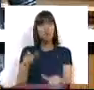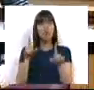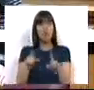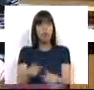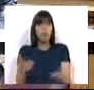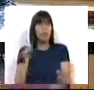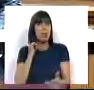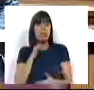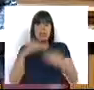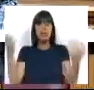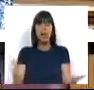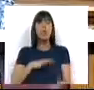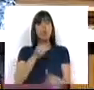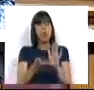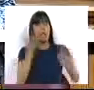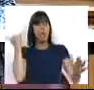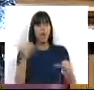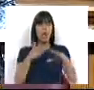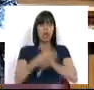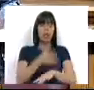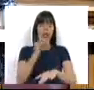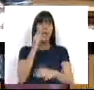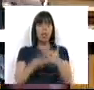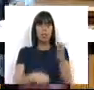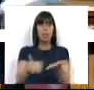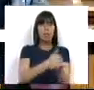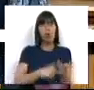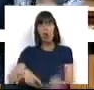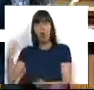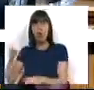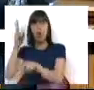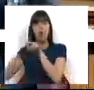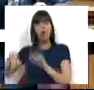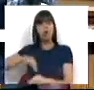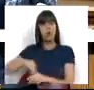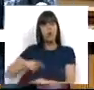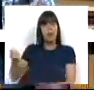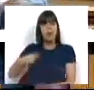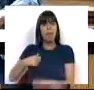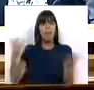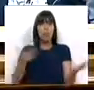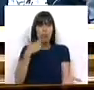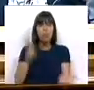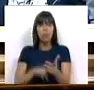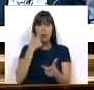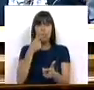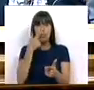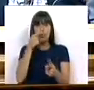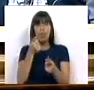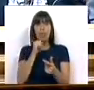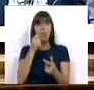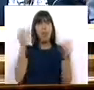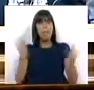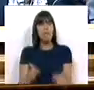tanto se lhes dá que o senhor retire por via do aumento dos impostos ou por via do corte dos salários e das pensões. O certo é que as pessoas ficam sempre com